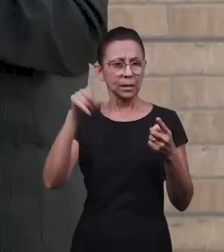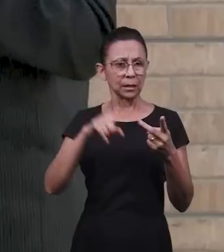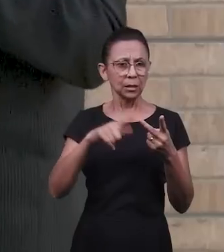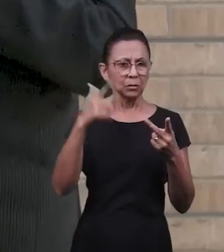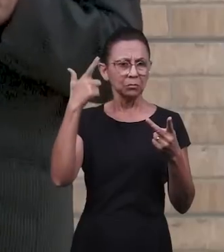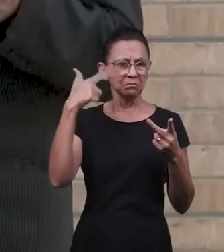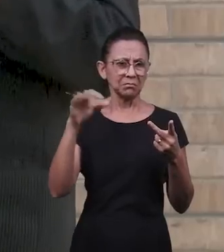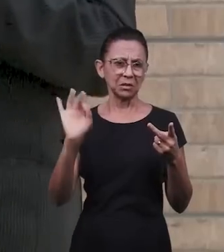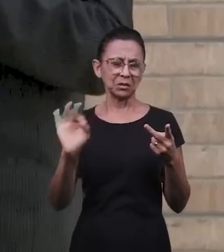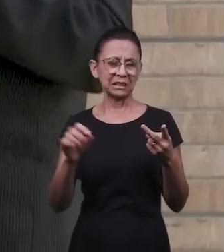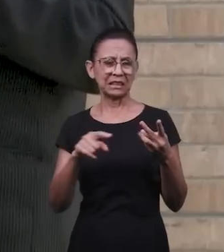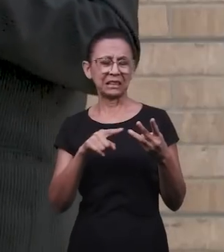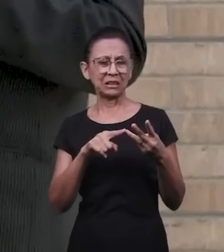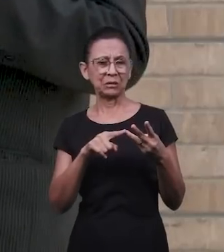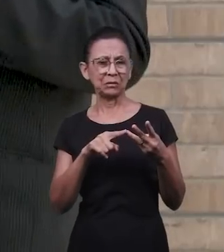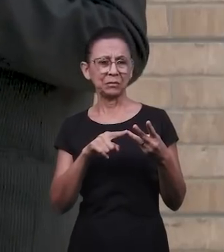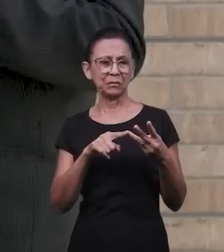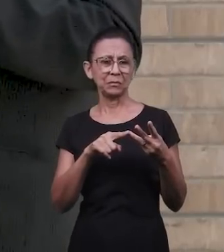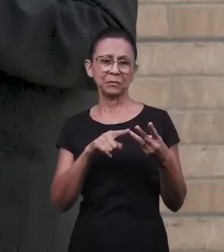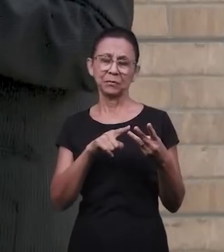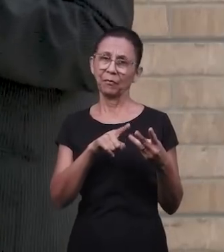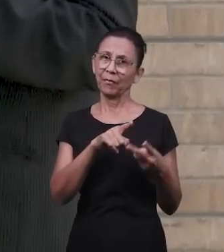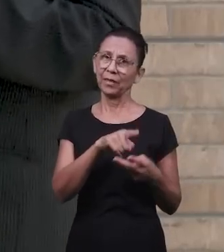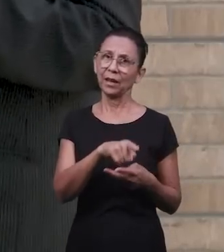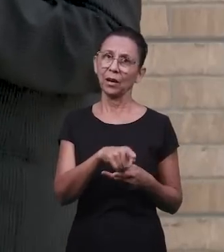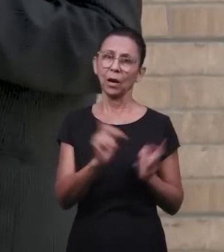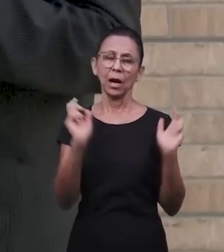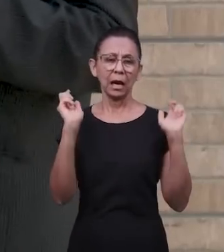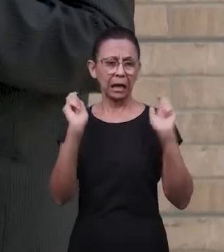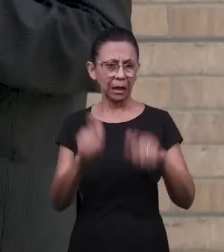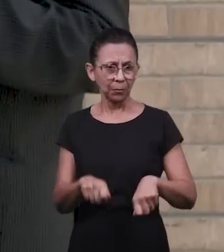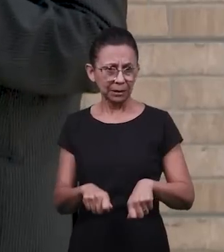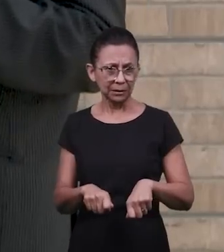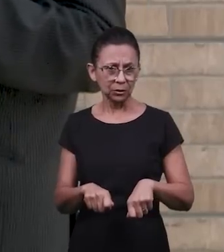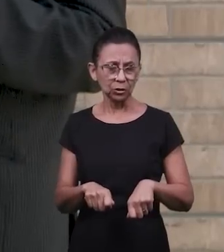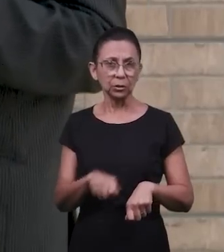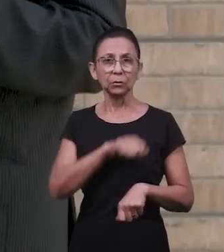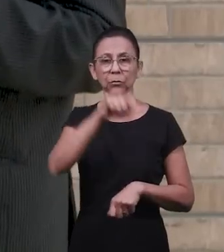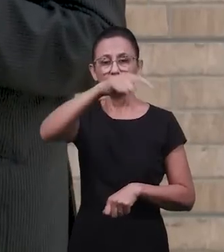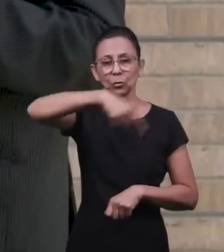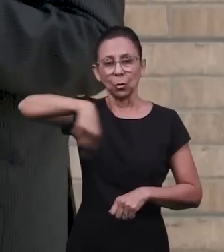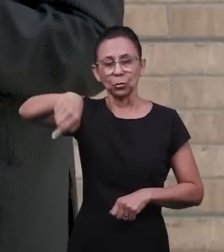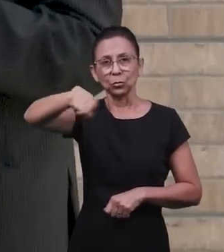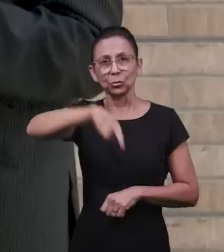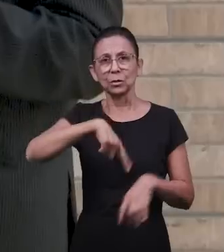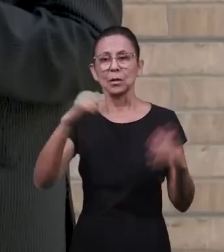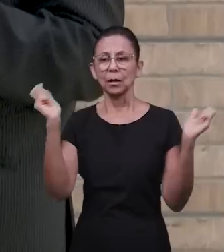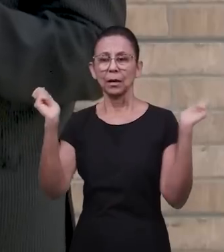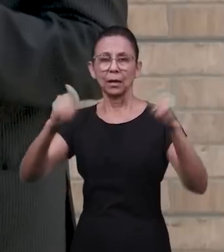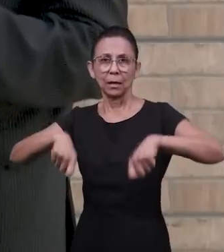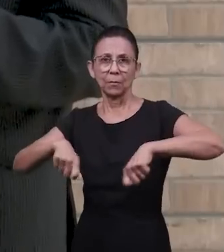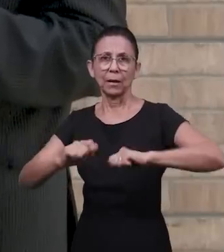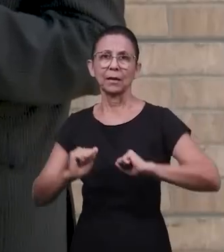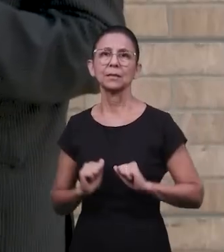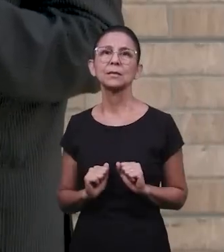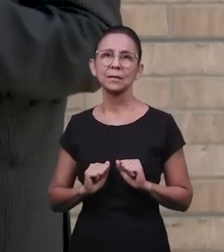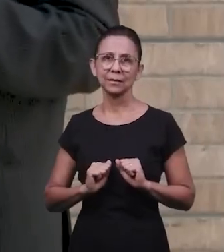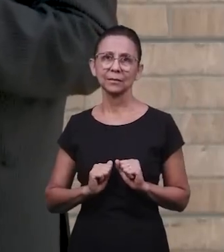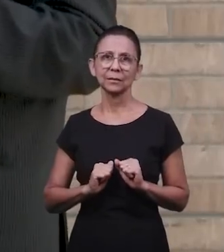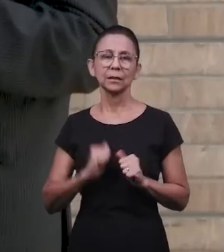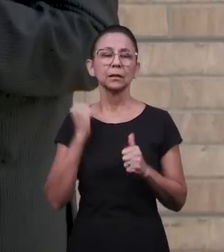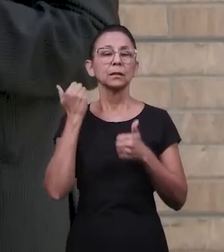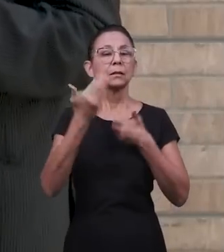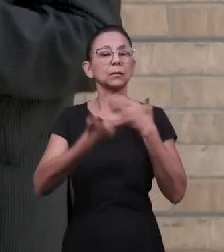então esse é melhor que aquele. A igreja não trabalha dessa forma, dentro dessa competição, mas trabalha no